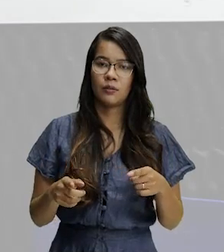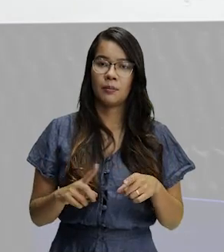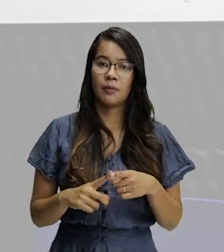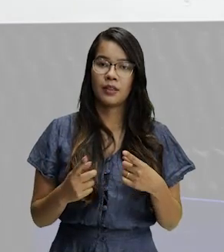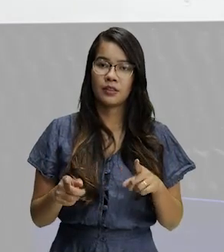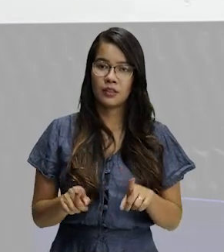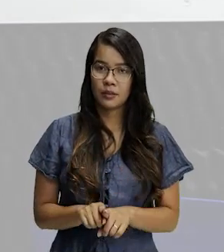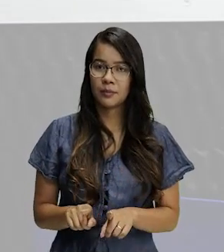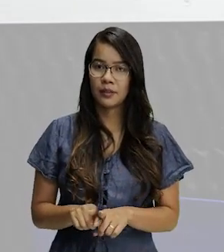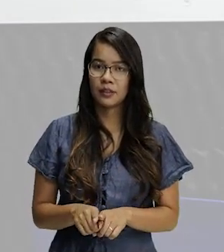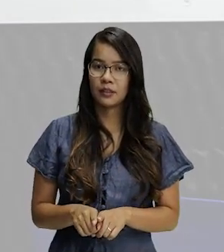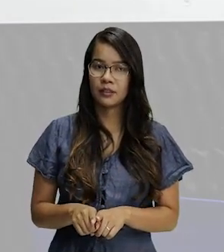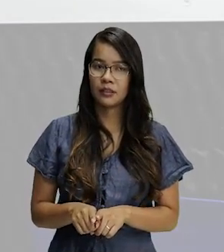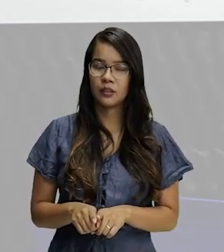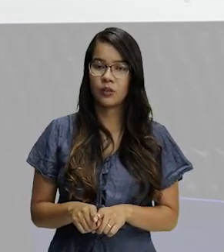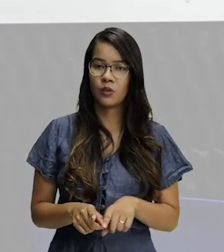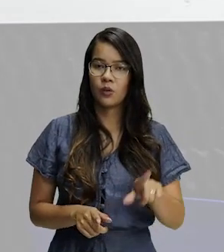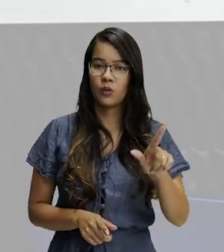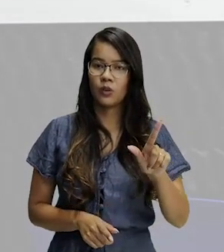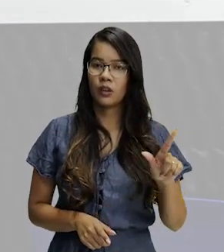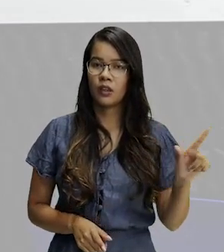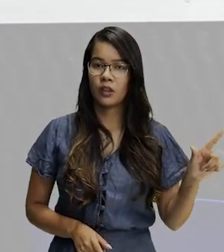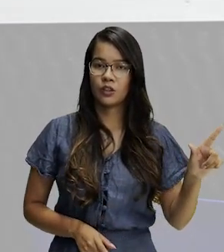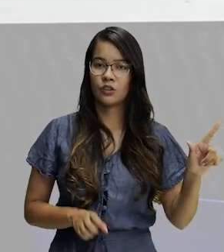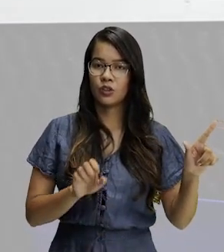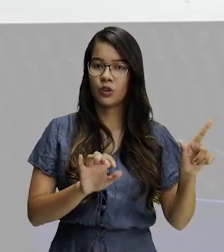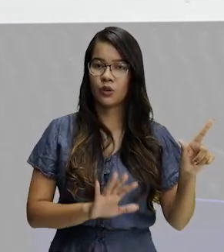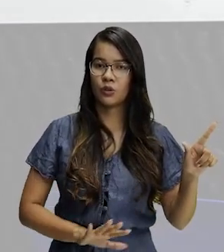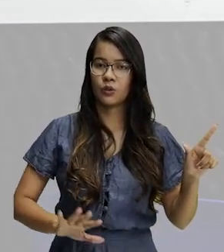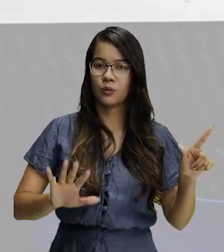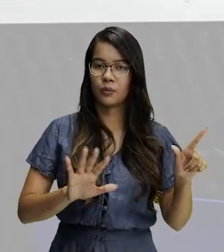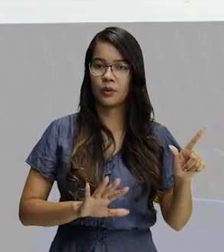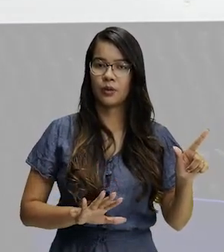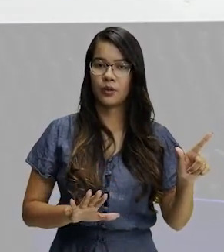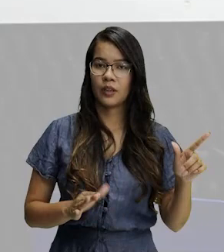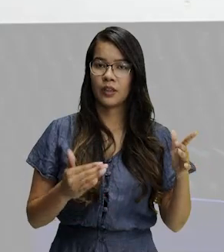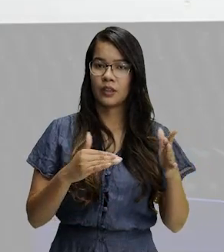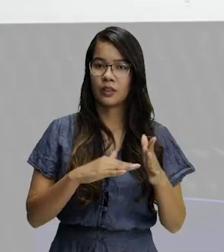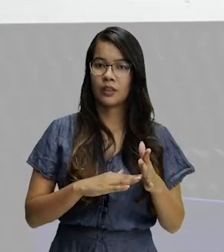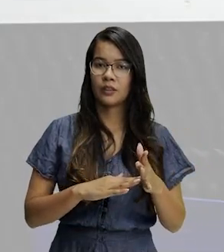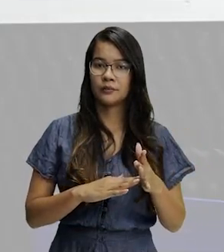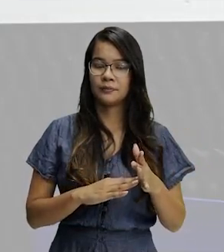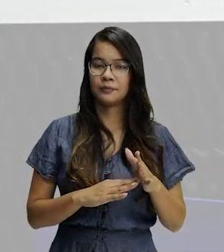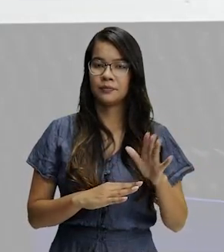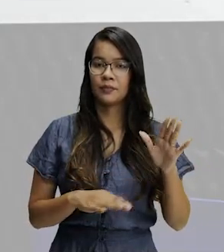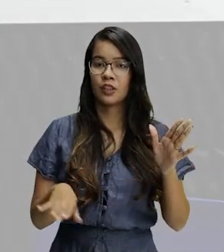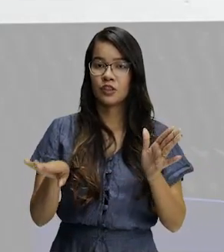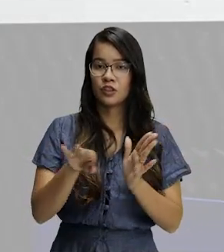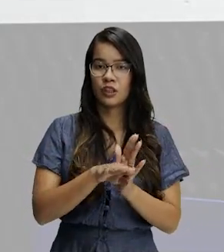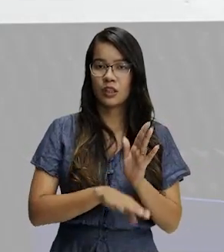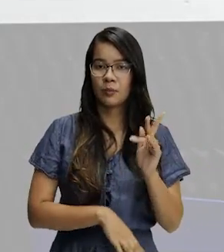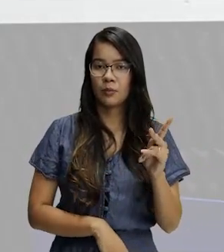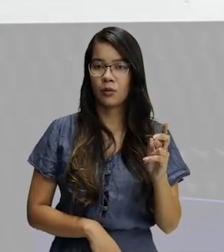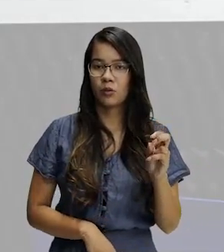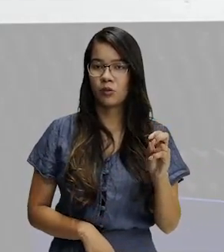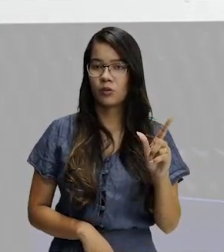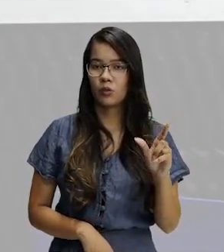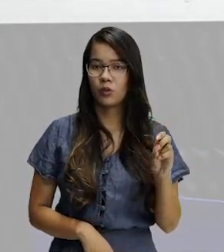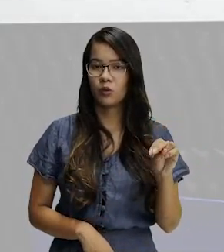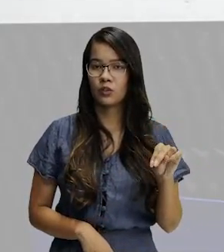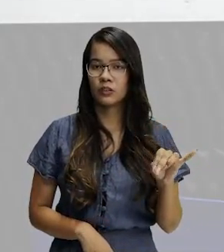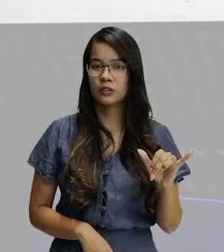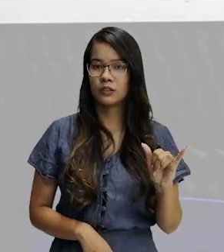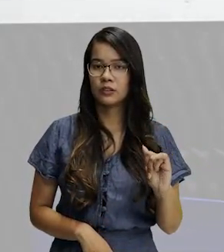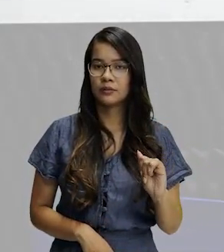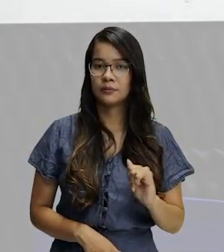também desocupando o leste europeu, inclusive os primeiros a chegar à Polônia, desocupando o leste europeu que estava ocupado pela